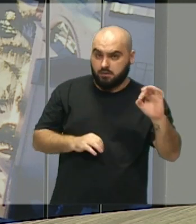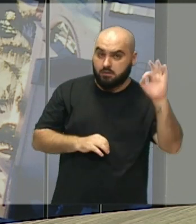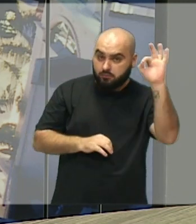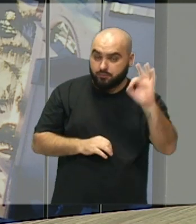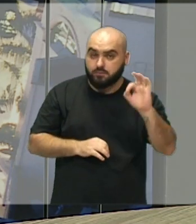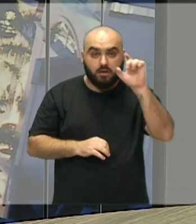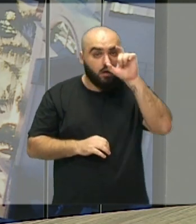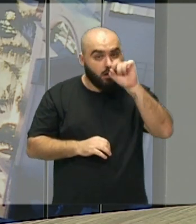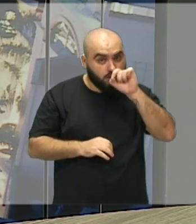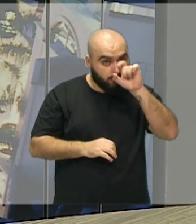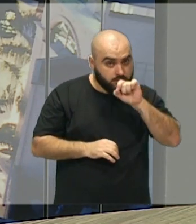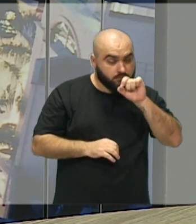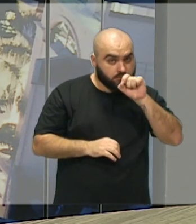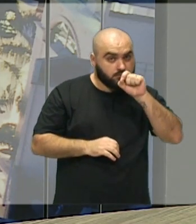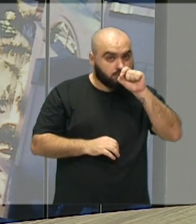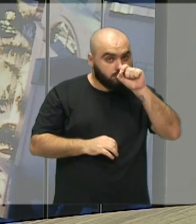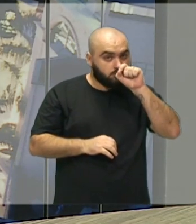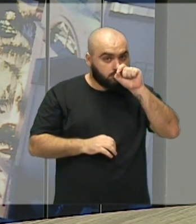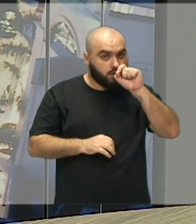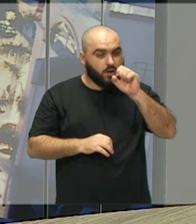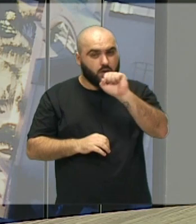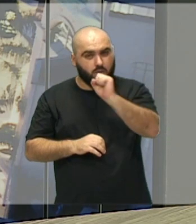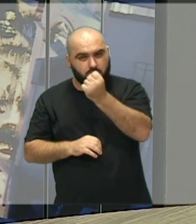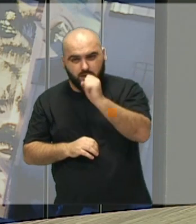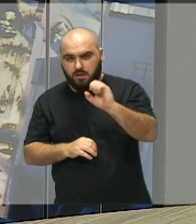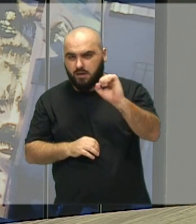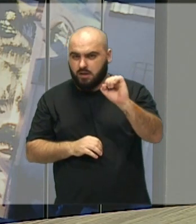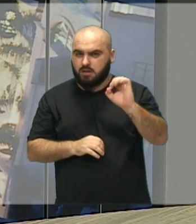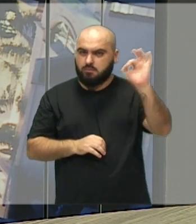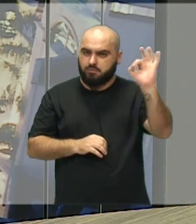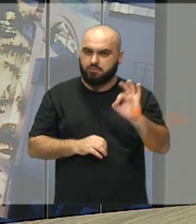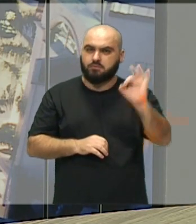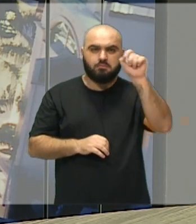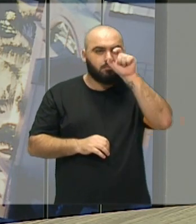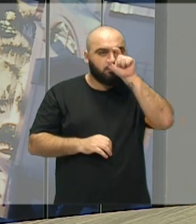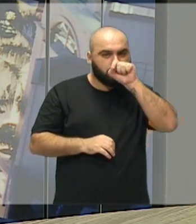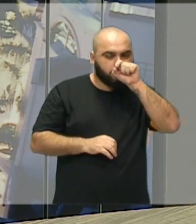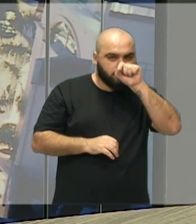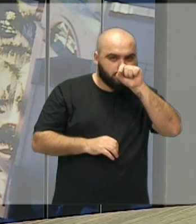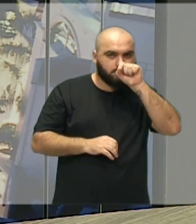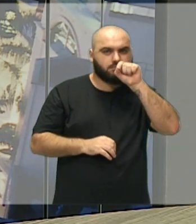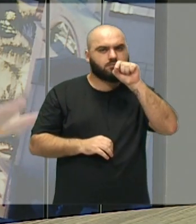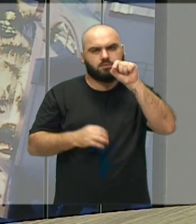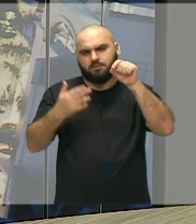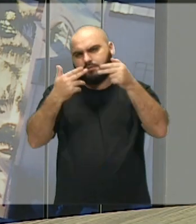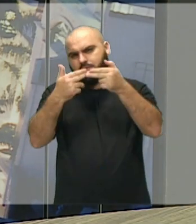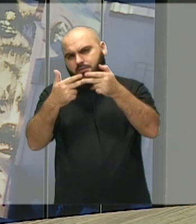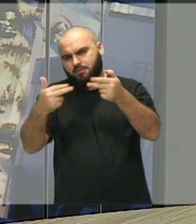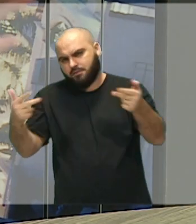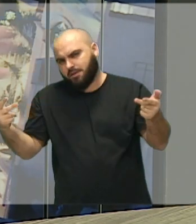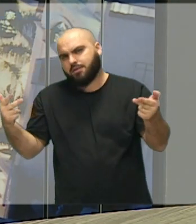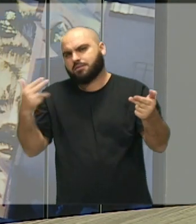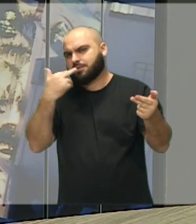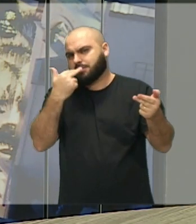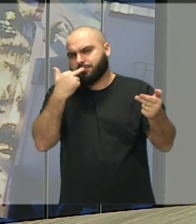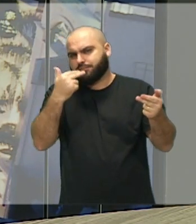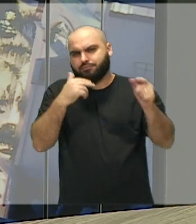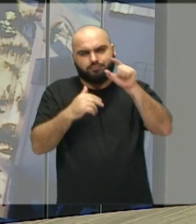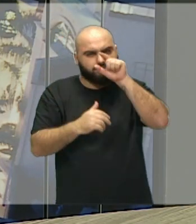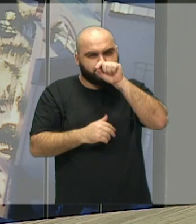aves, de várias, não só pássaros, mas também os psitacídeos ou pássaros mesmo